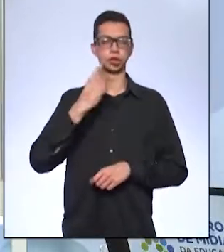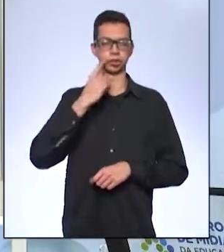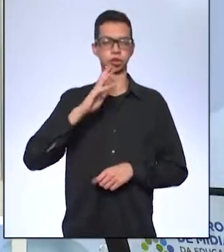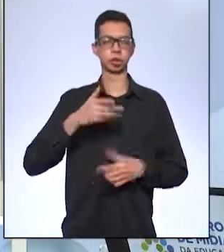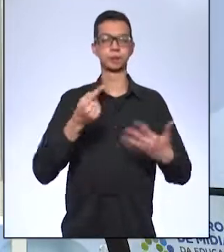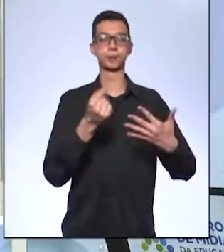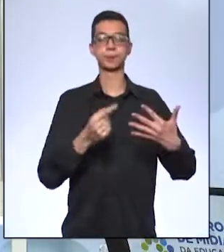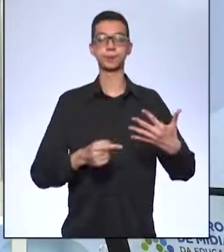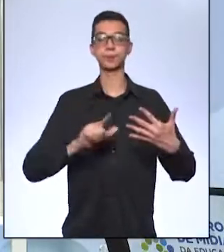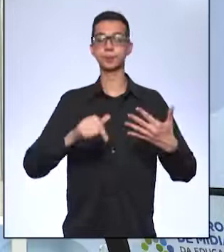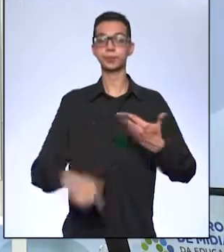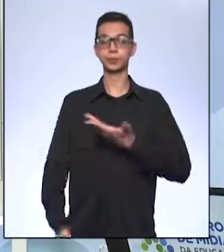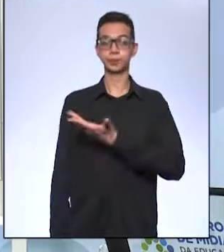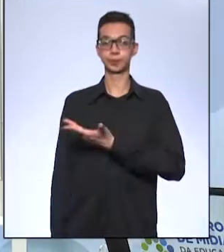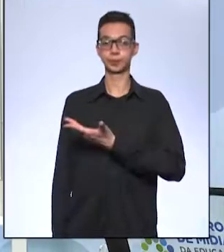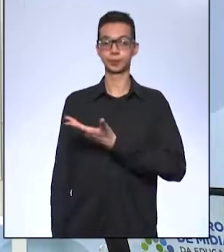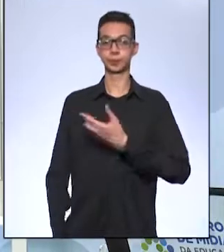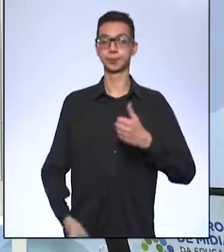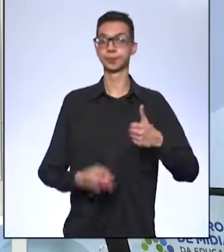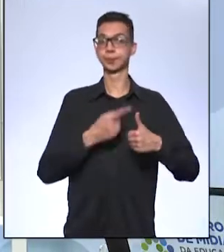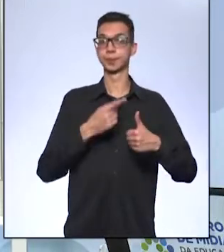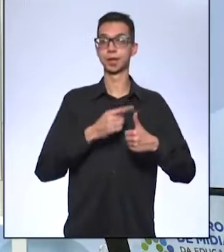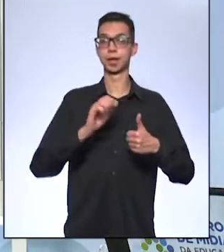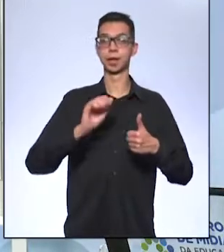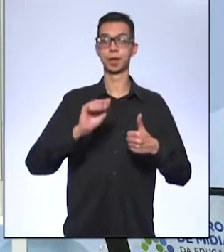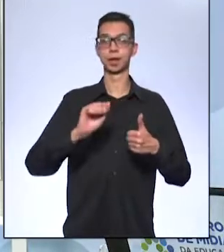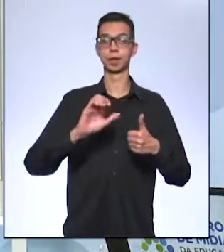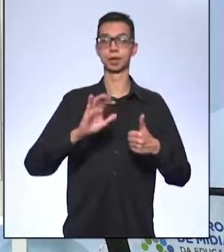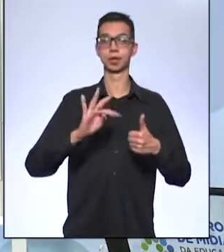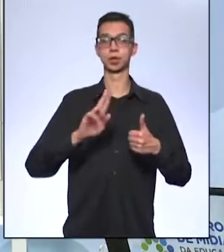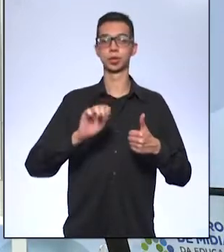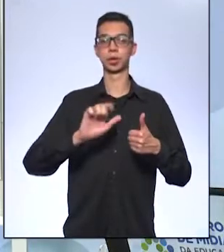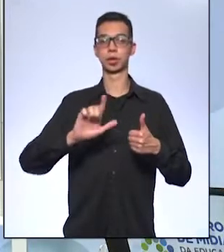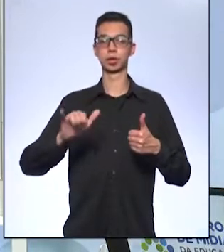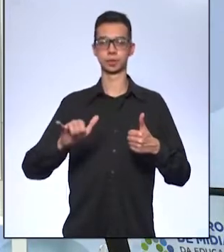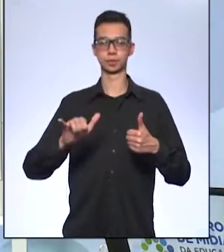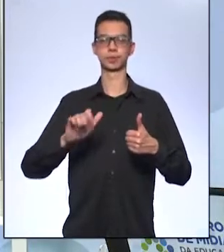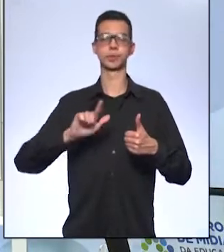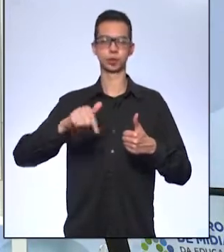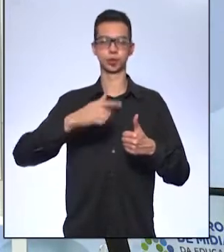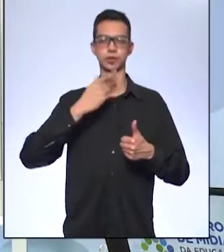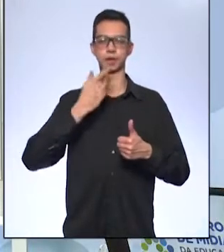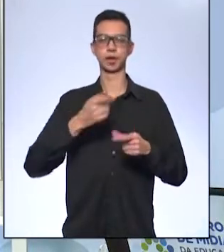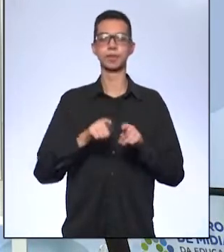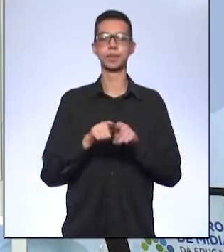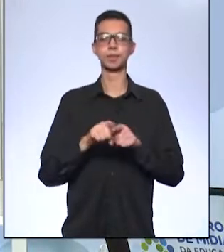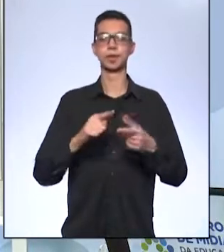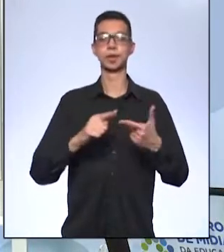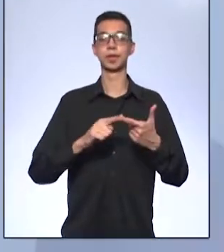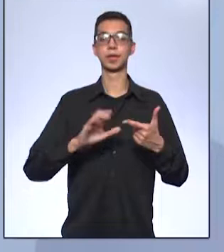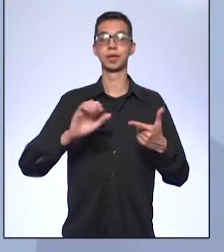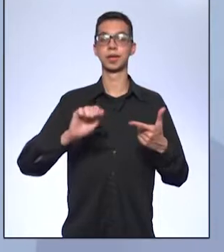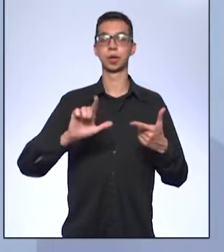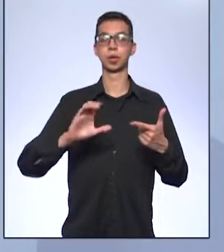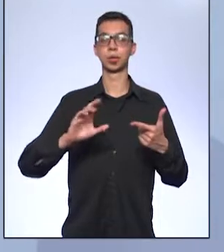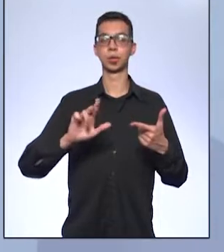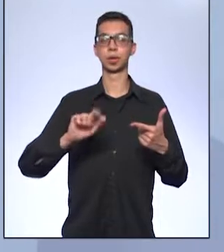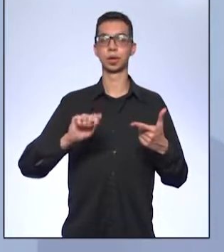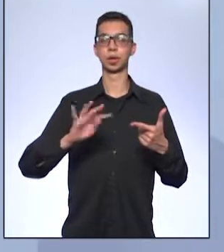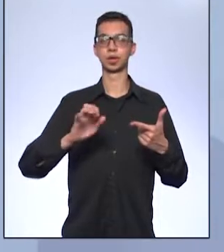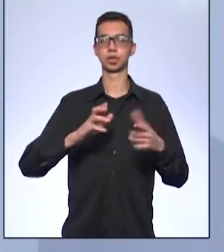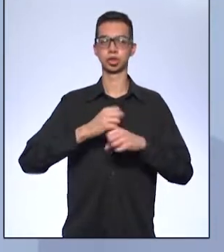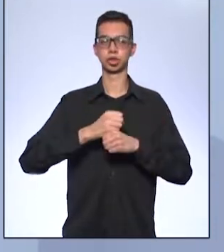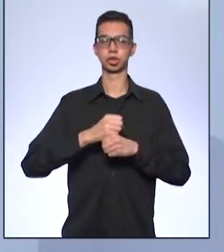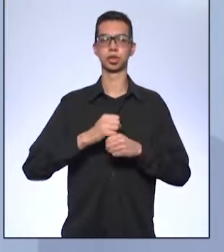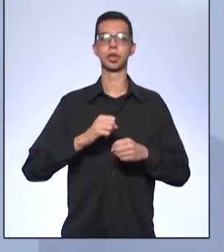aí actually. Então, essa palavra actually a gente vai falar daqui a pouco de novo. Calculate, que vocês tiveram que fazer o cálculo, certo?